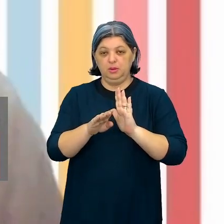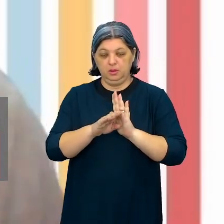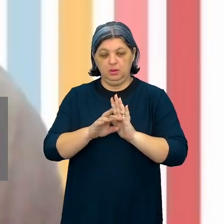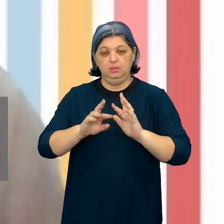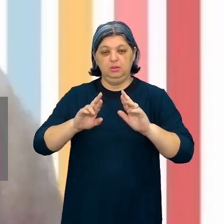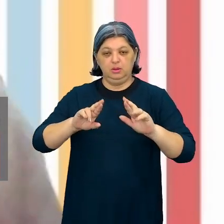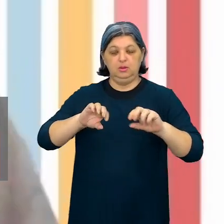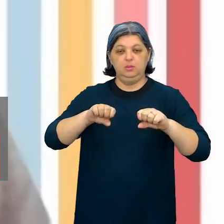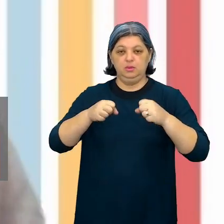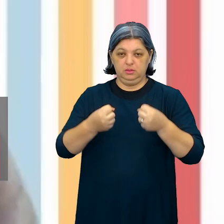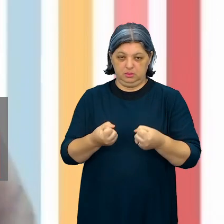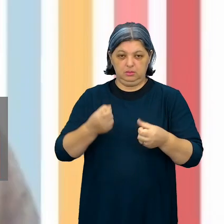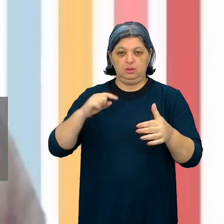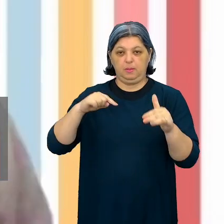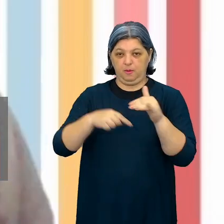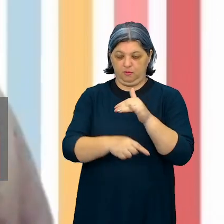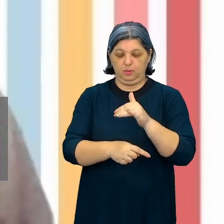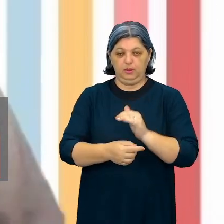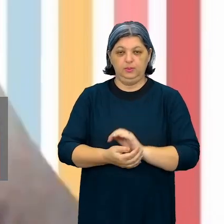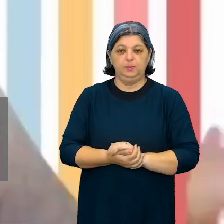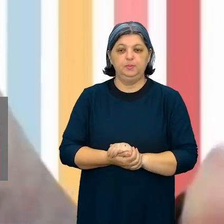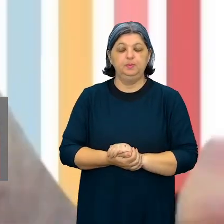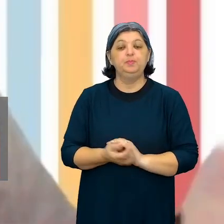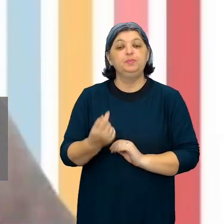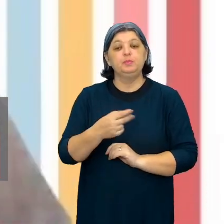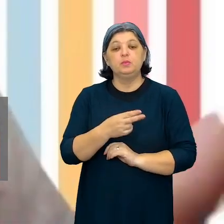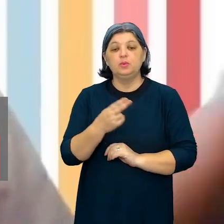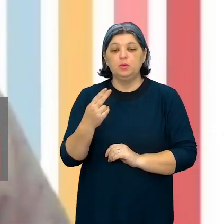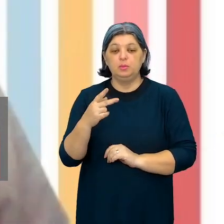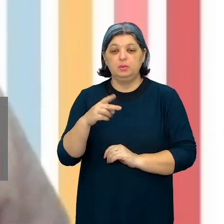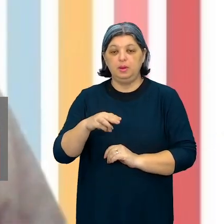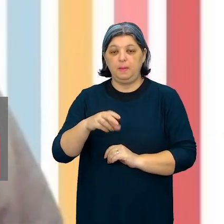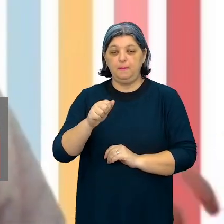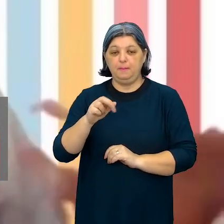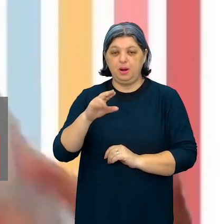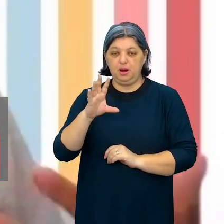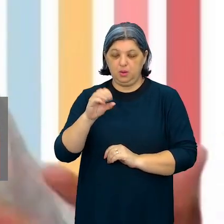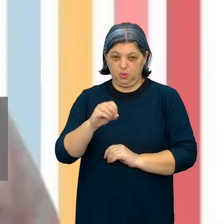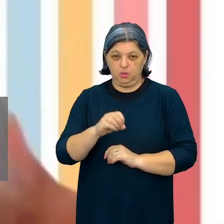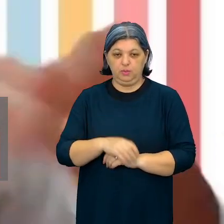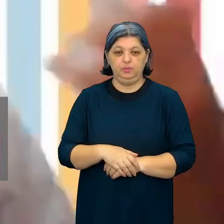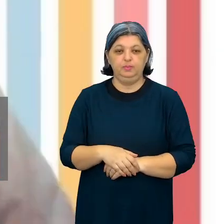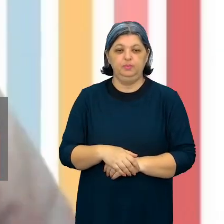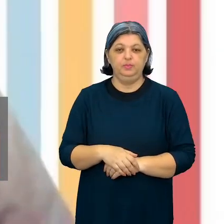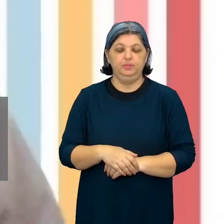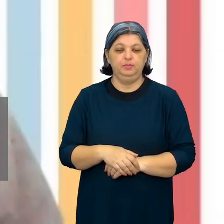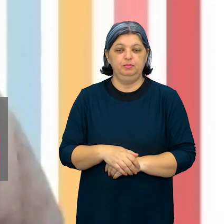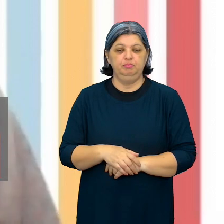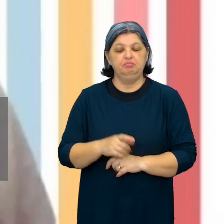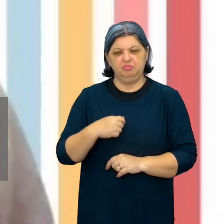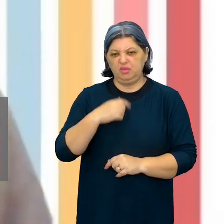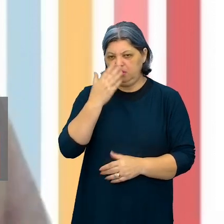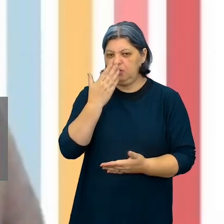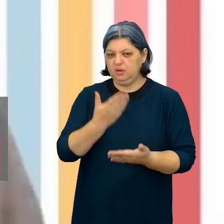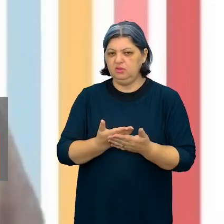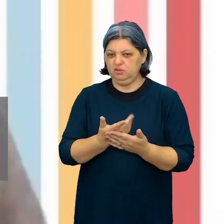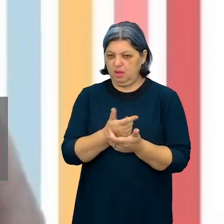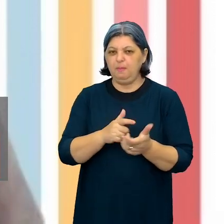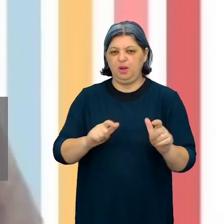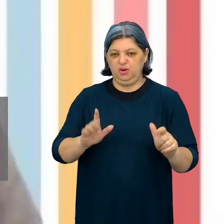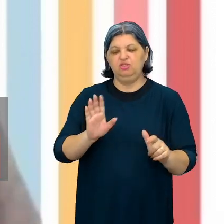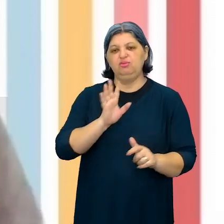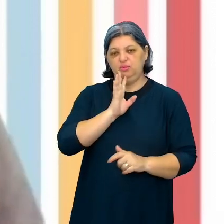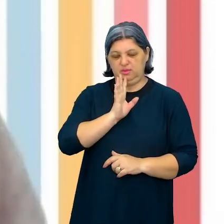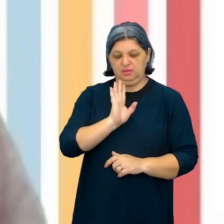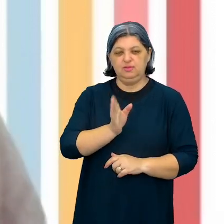recuperação e aprofundamento eu me chamo Marco professor Marcos Assis Acredito eu que a grande maioria